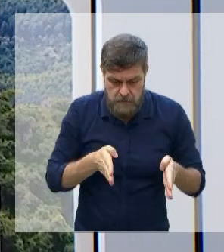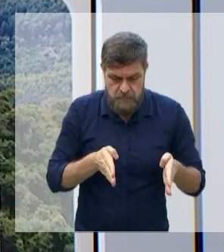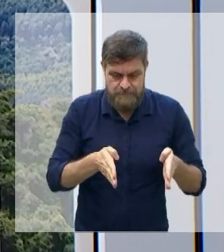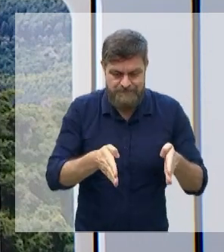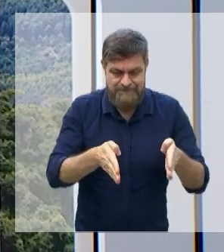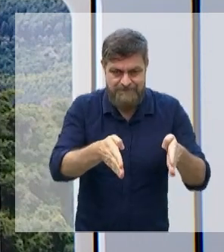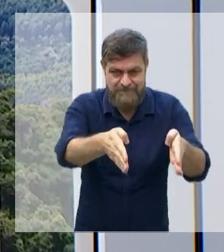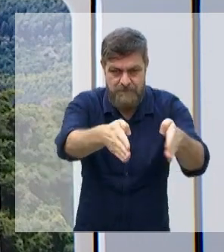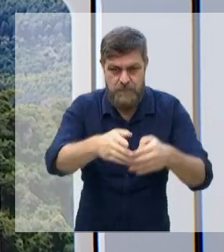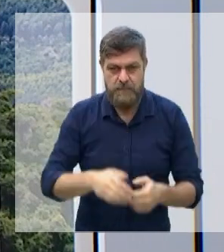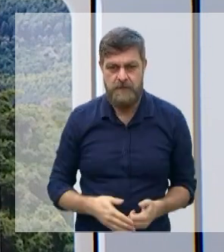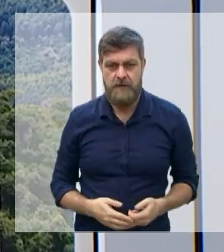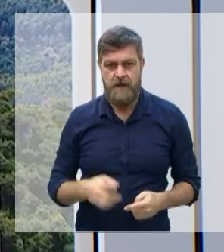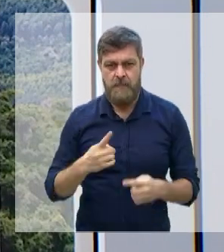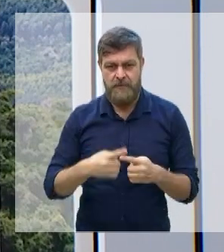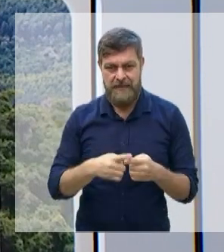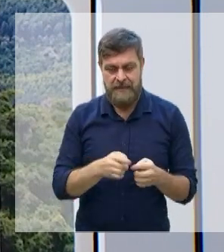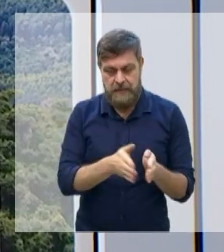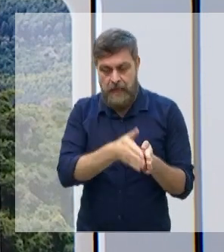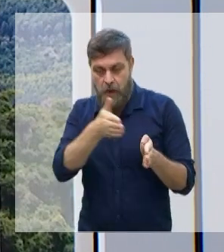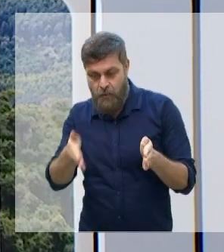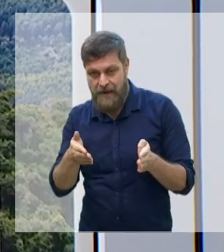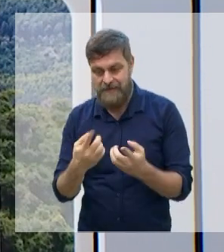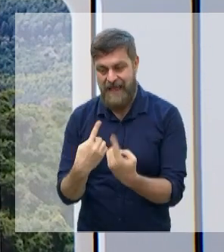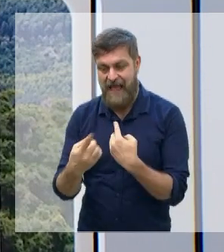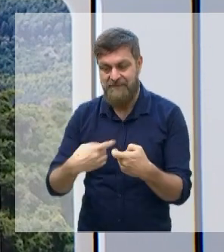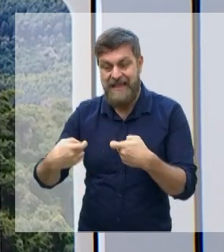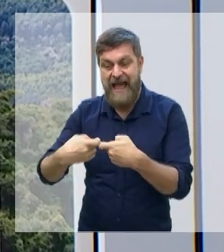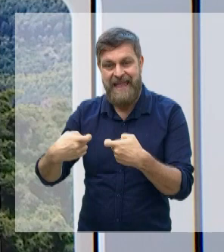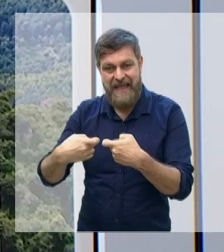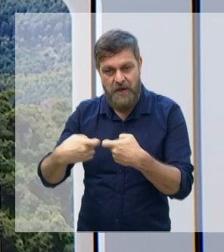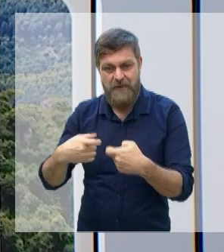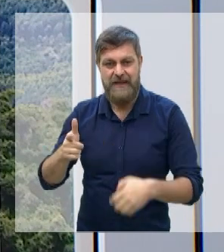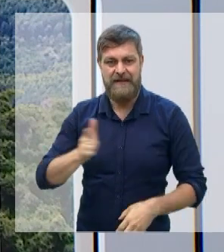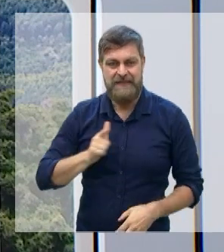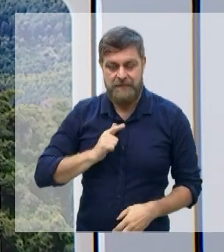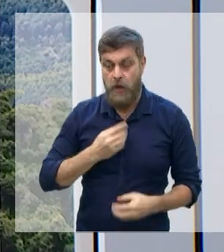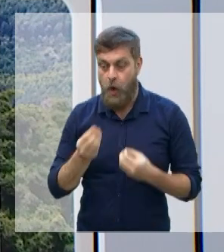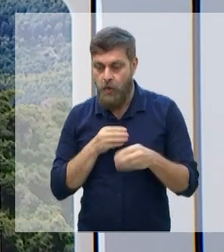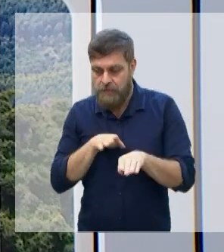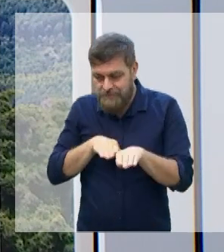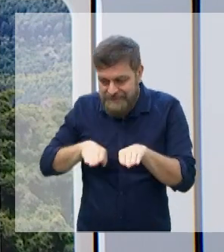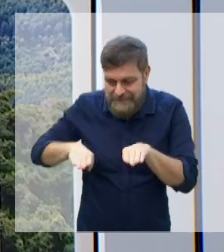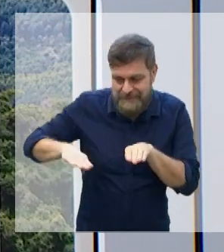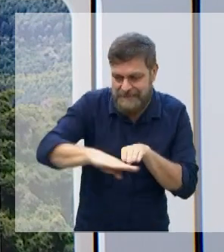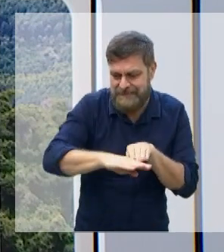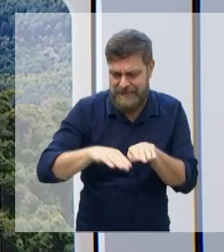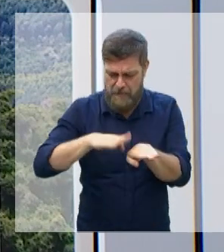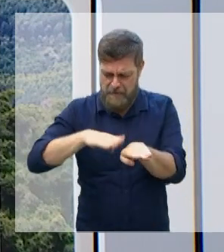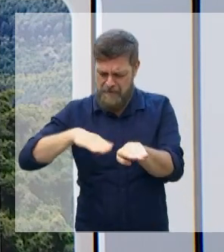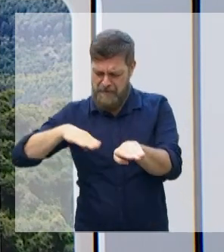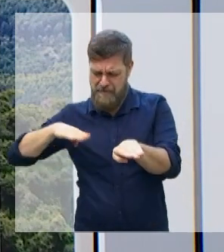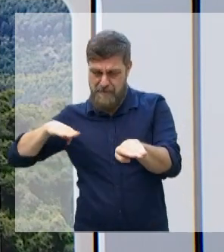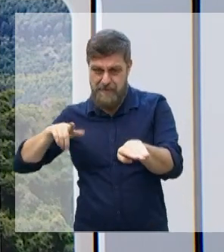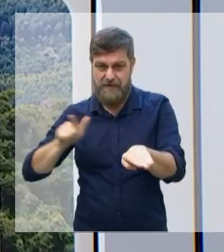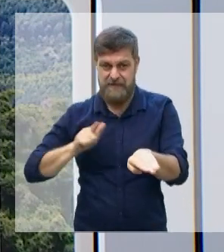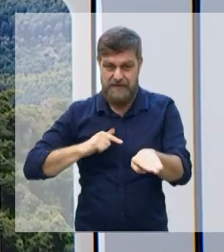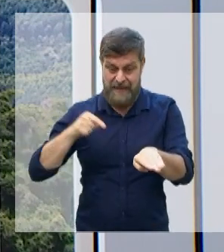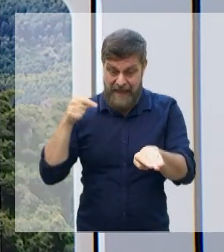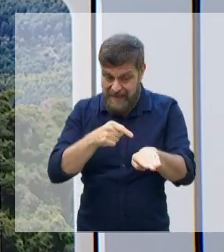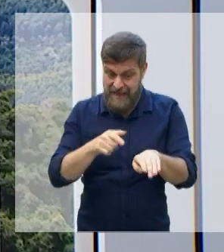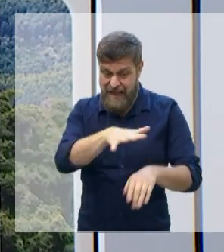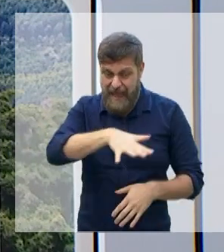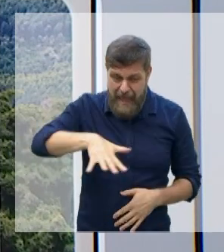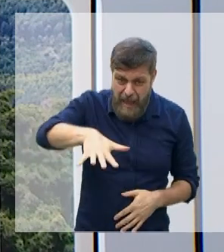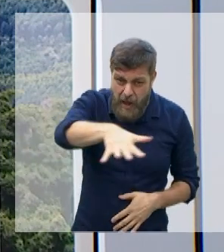ela logo ali ao lado estava em a era em que não têm o acesso de chegada da anhanguera de saída da goleira é uma